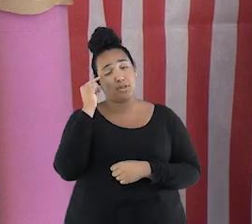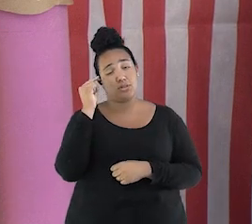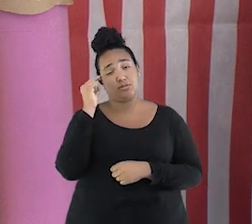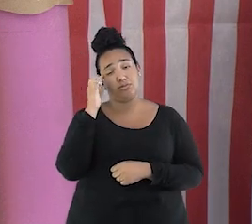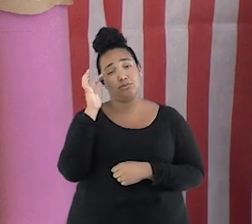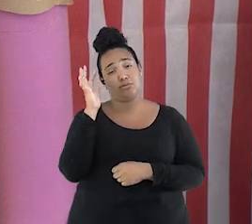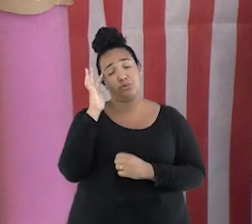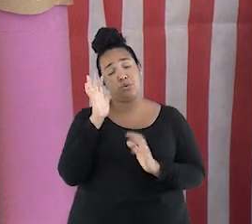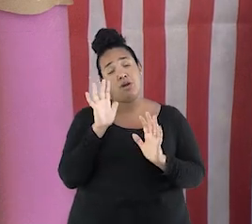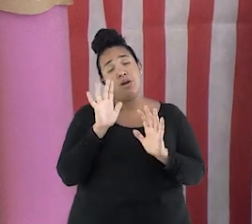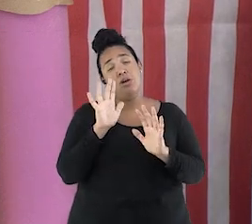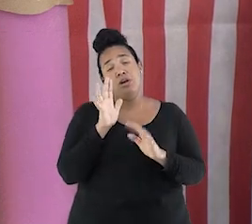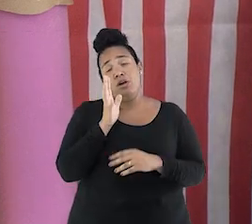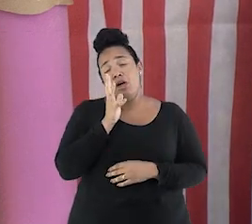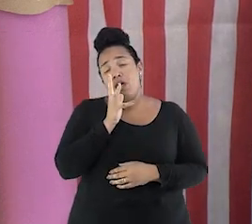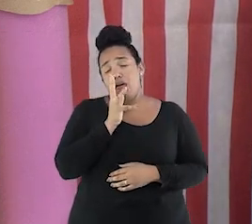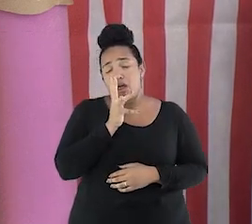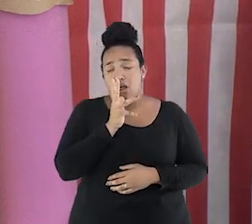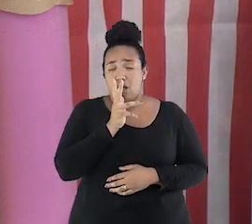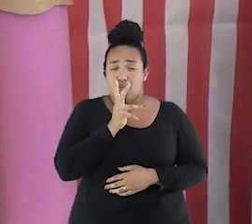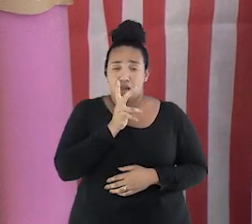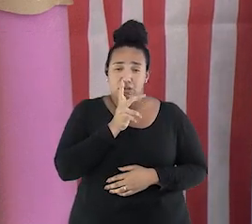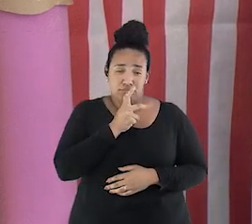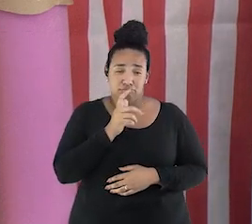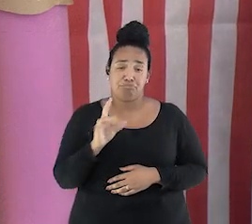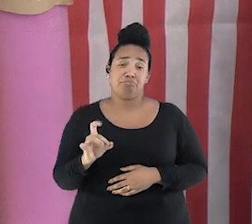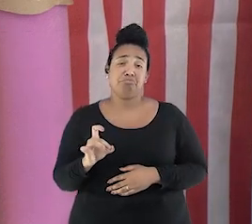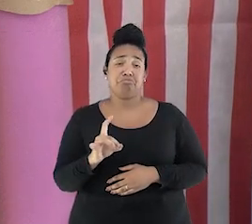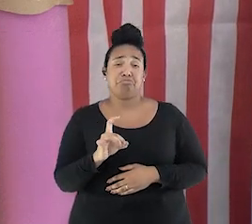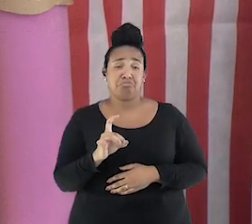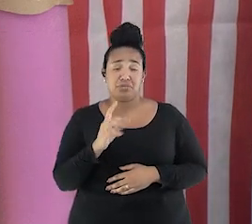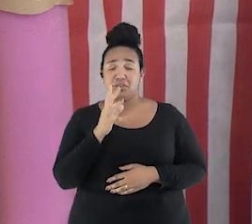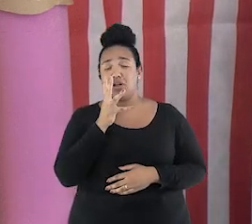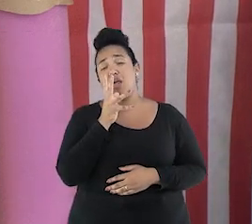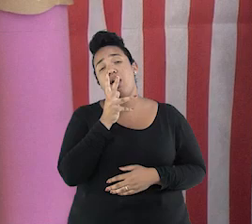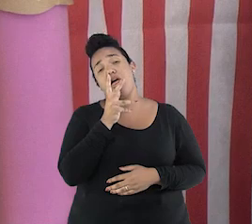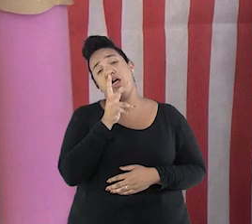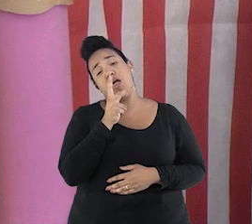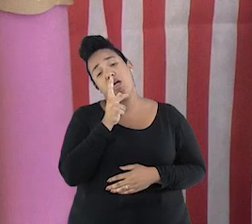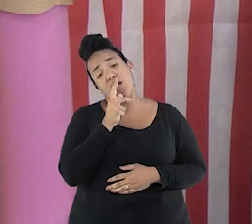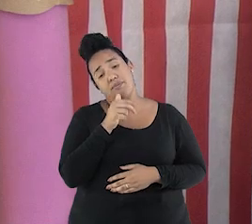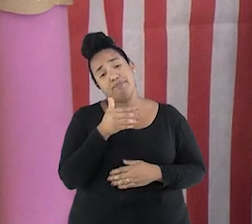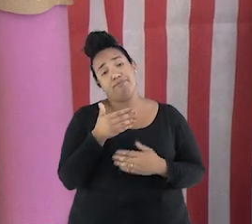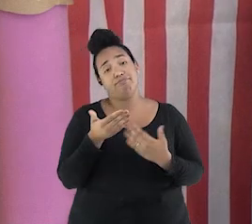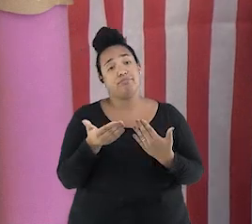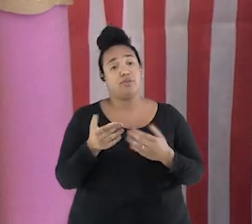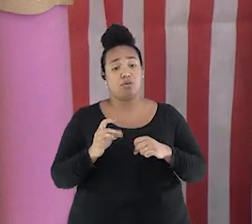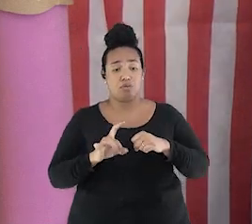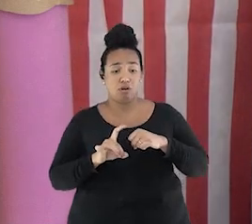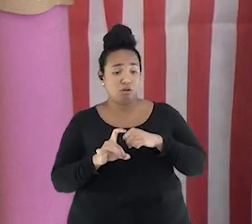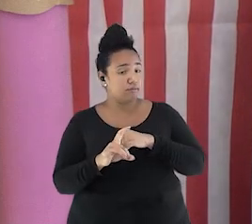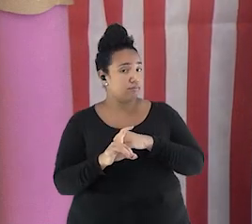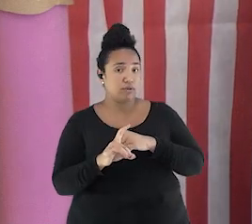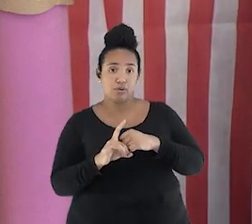pensava mais devagar ainda do que andava. Por isso, não teve tempo de desviar e olha,